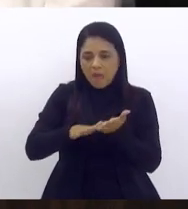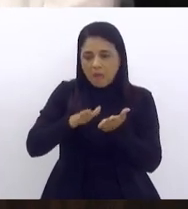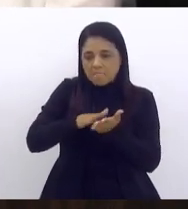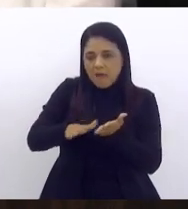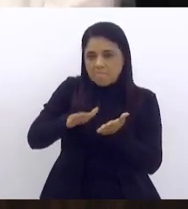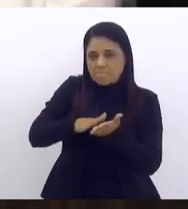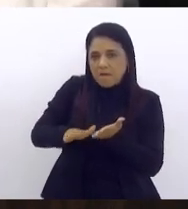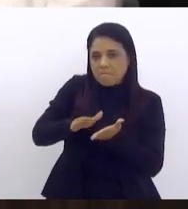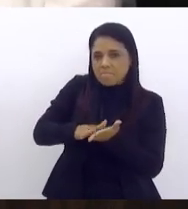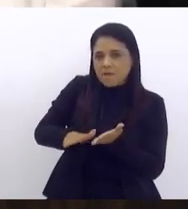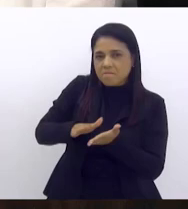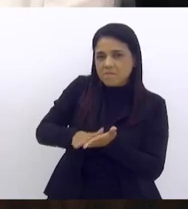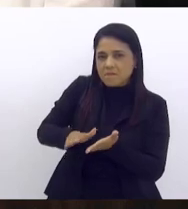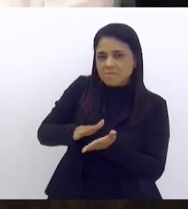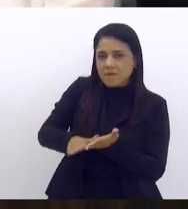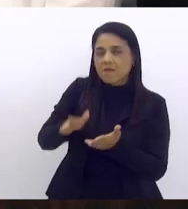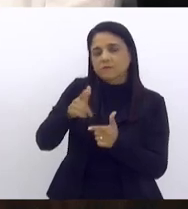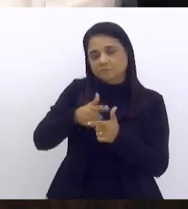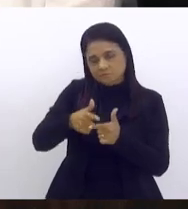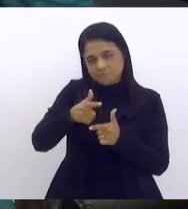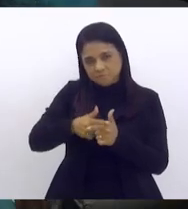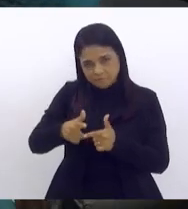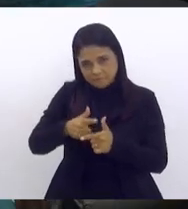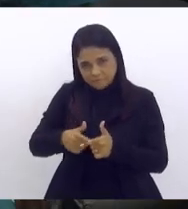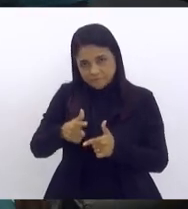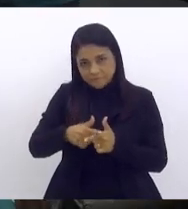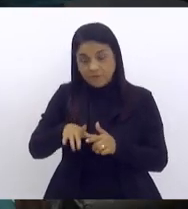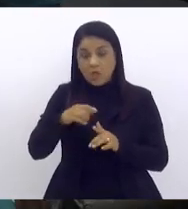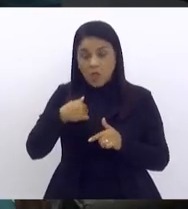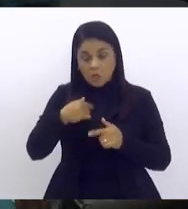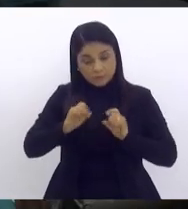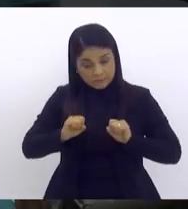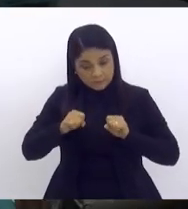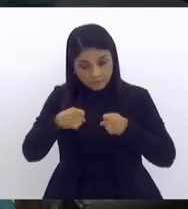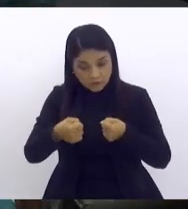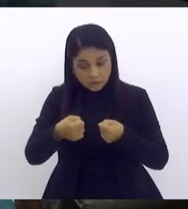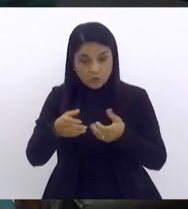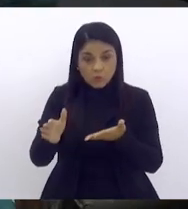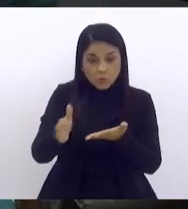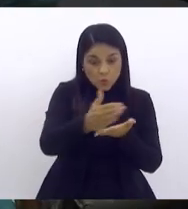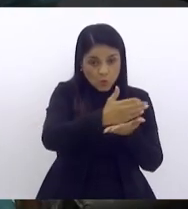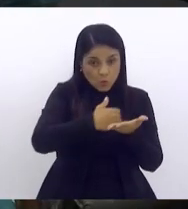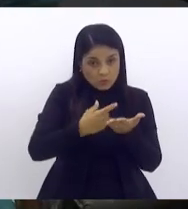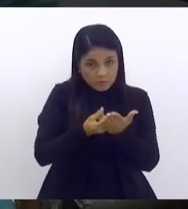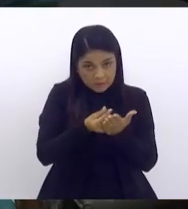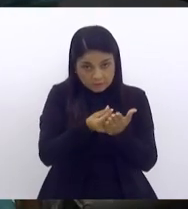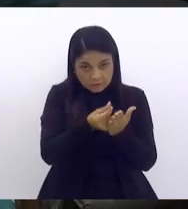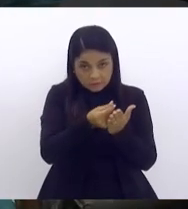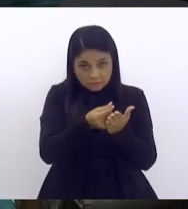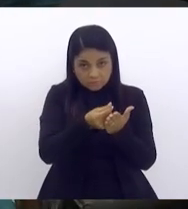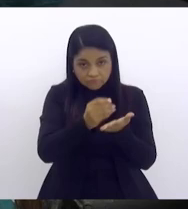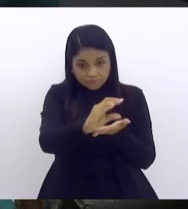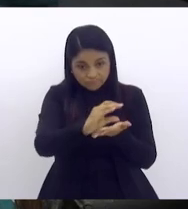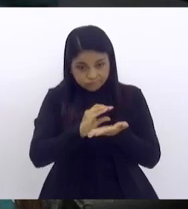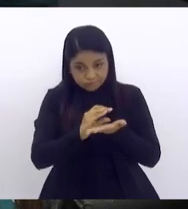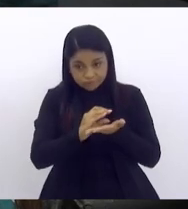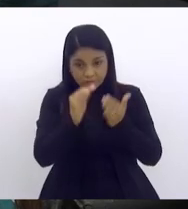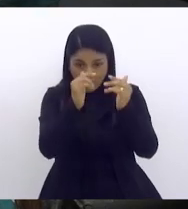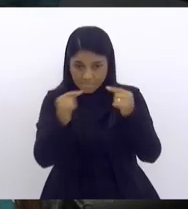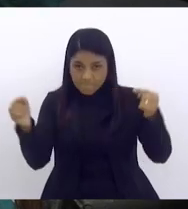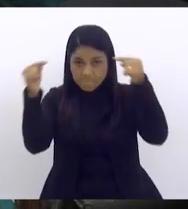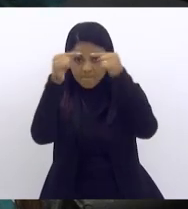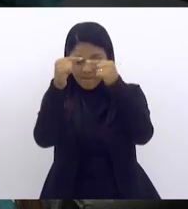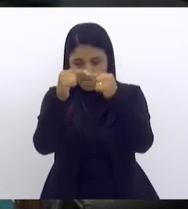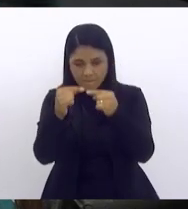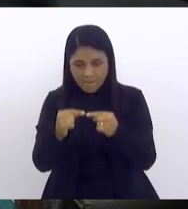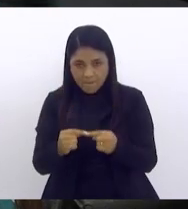vai se gastando e assim vem os problemas. Então, assim, eu sempre defendi que o orçamento fosse realista. E,